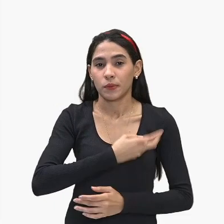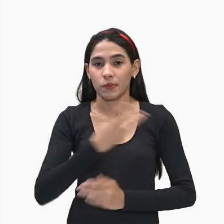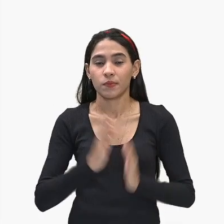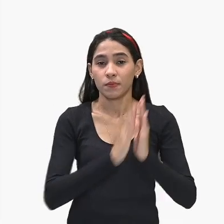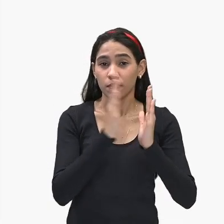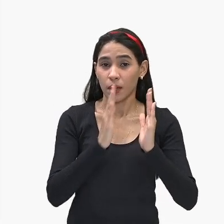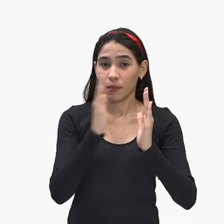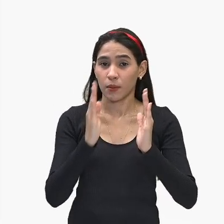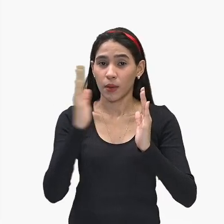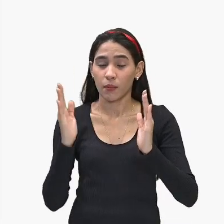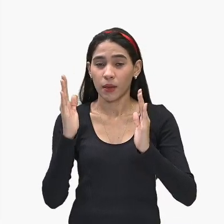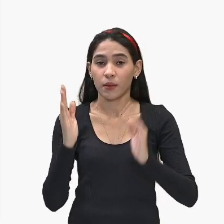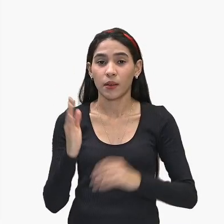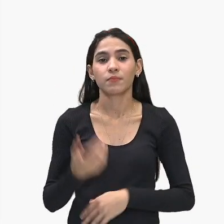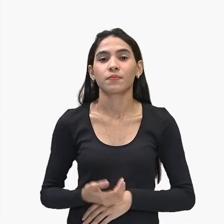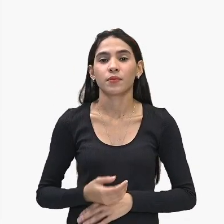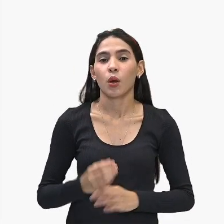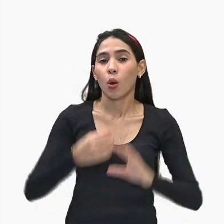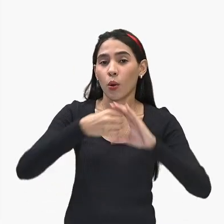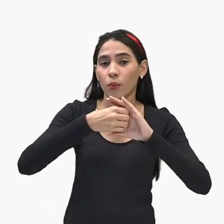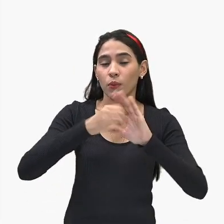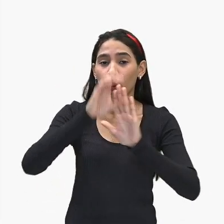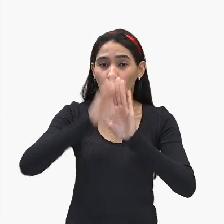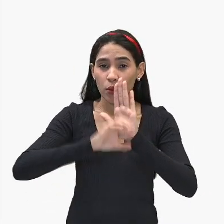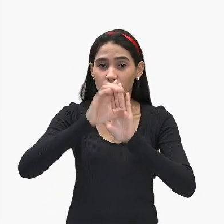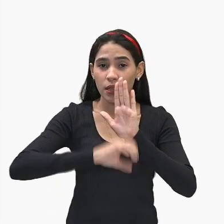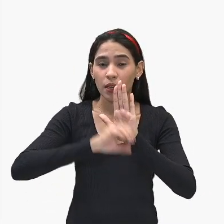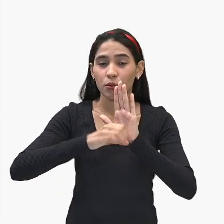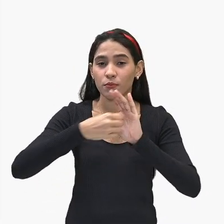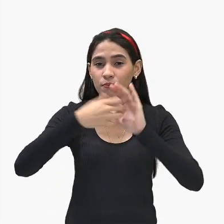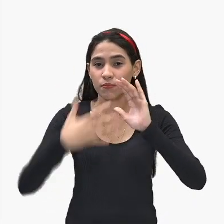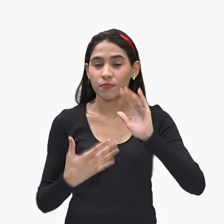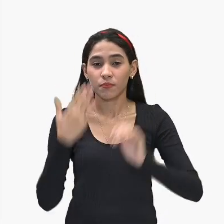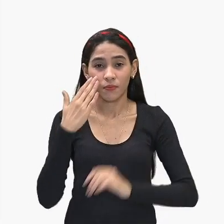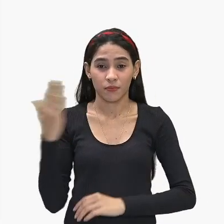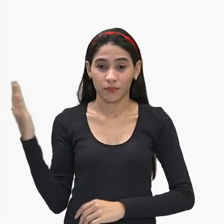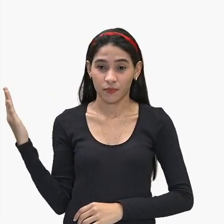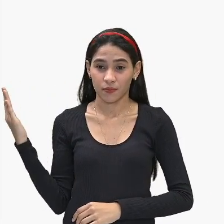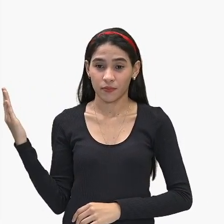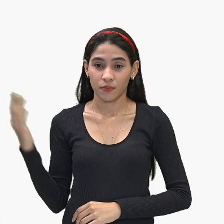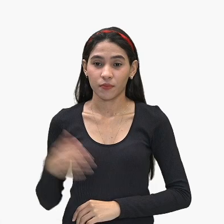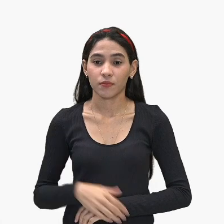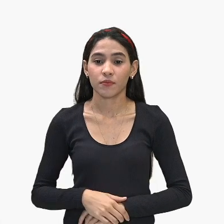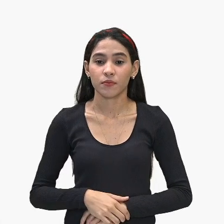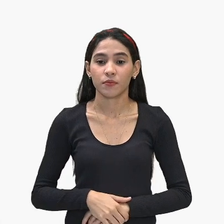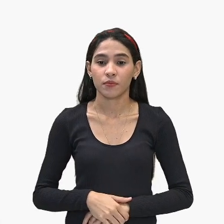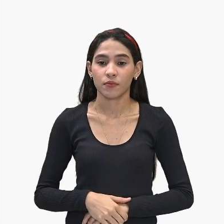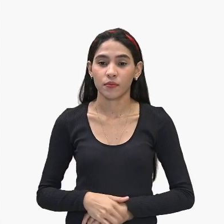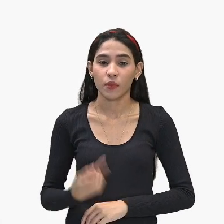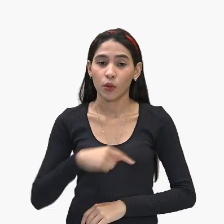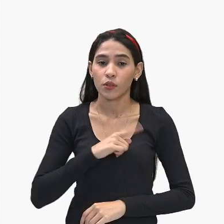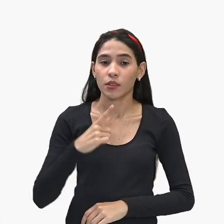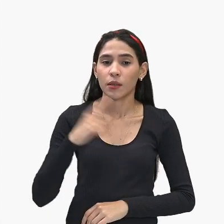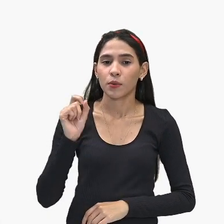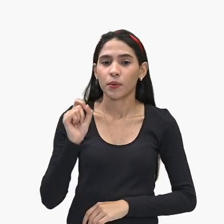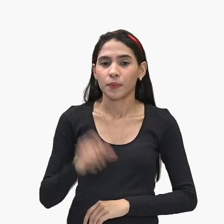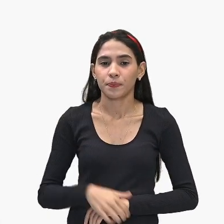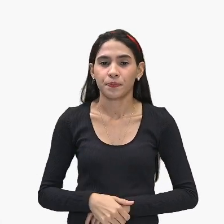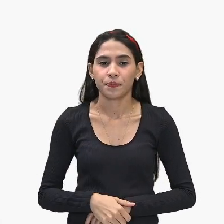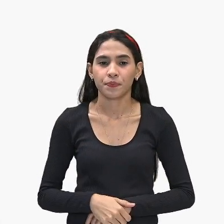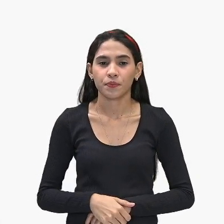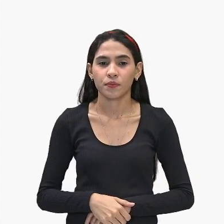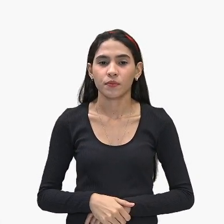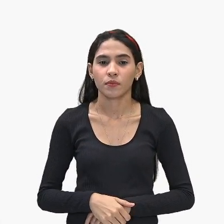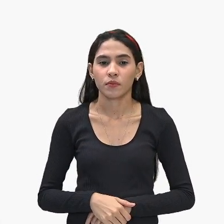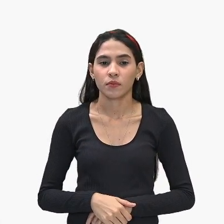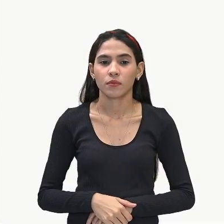a definição de uma sequência numérica. Então nós temos aqui é